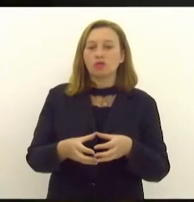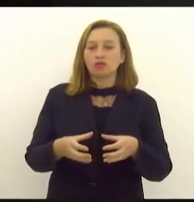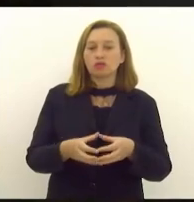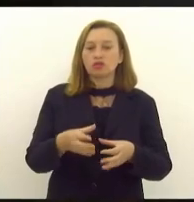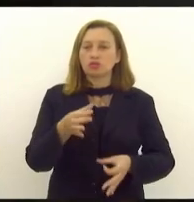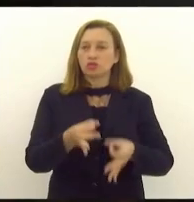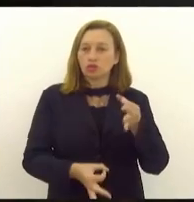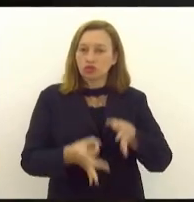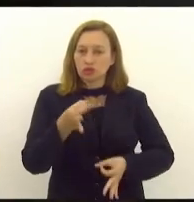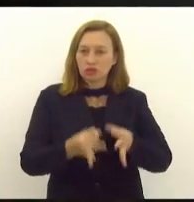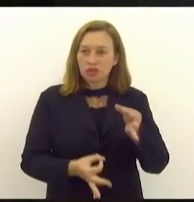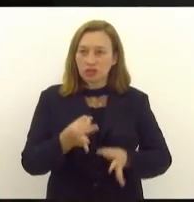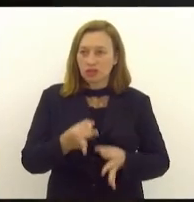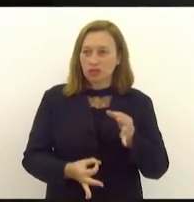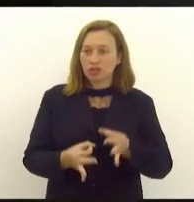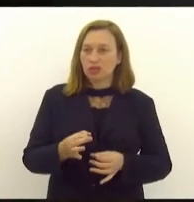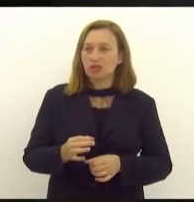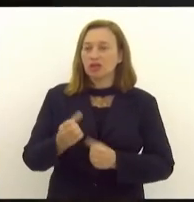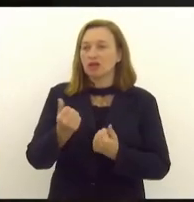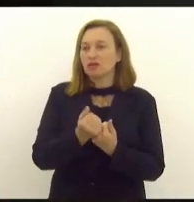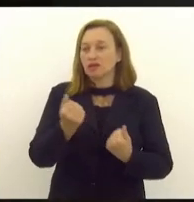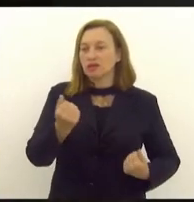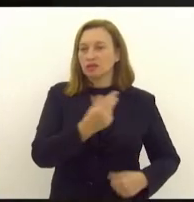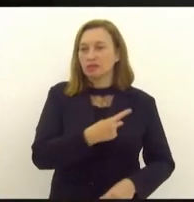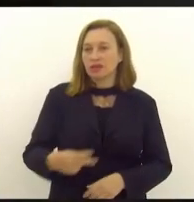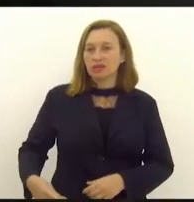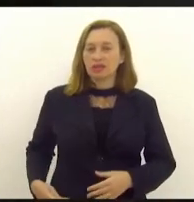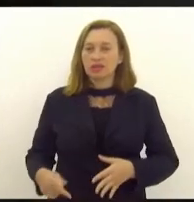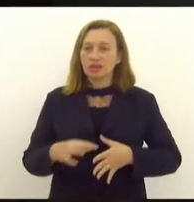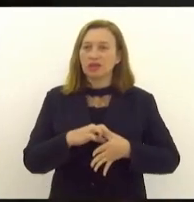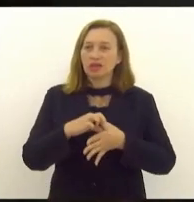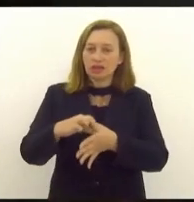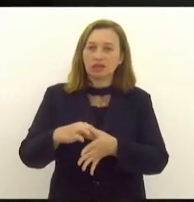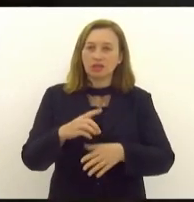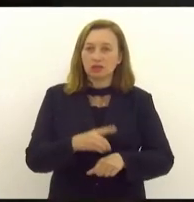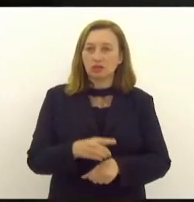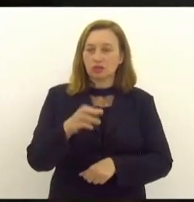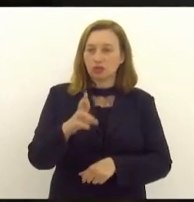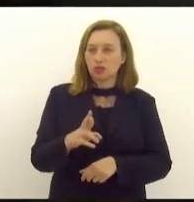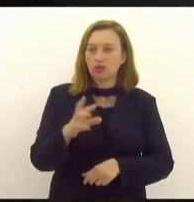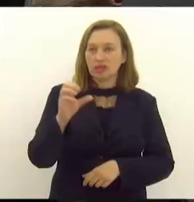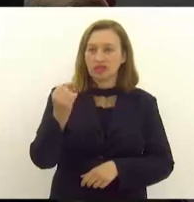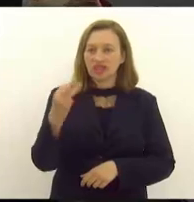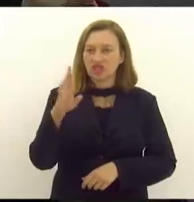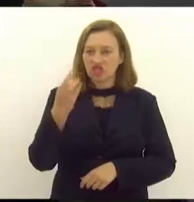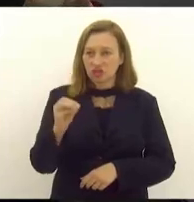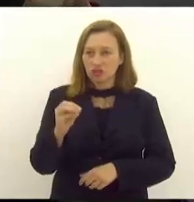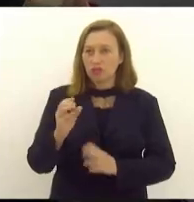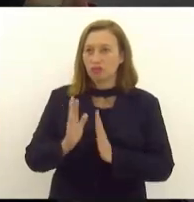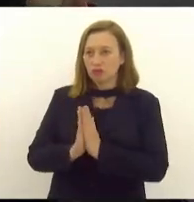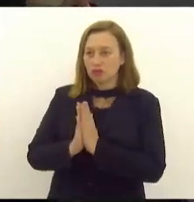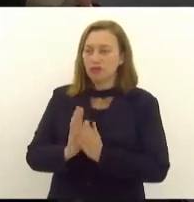Justiça nosso vice-presidente Líder Doutor Serginho por favor